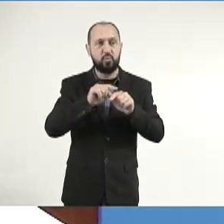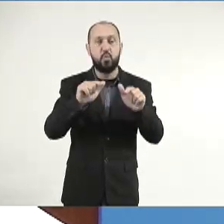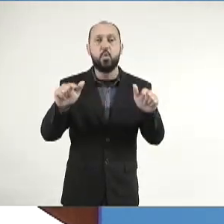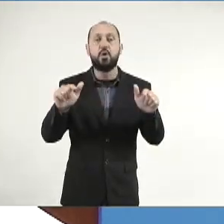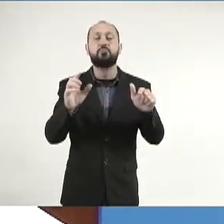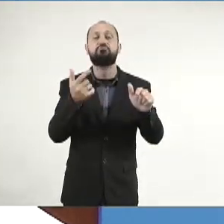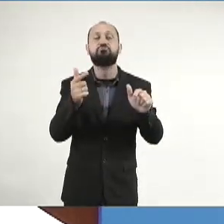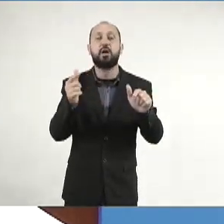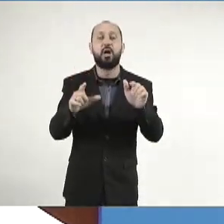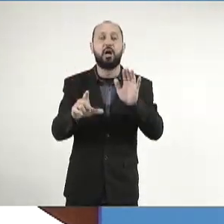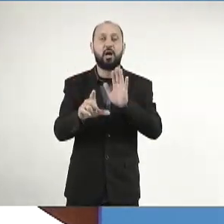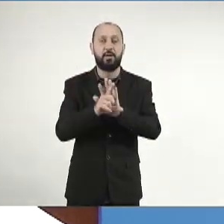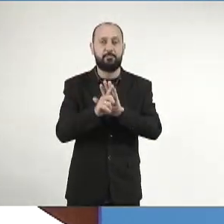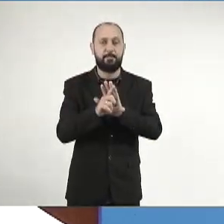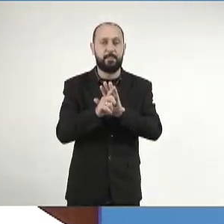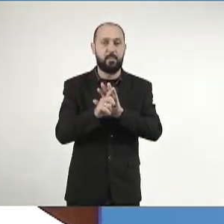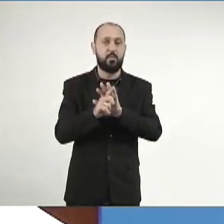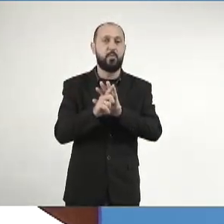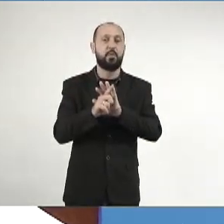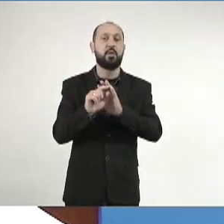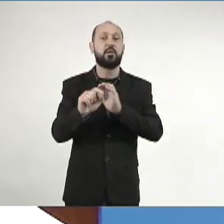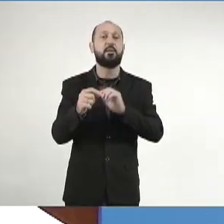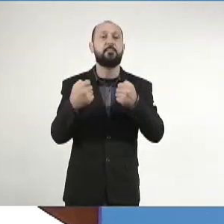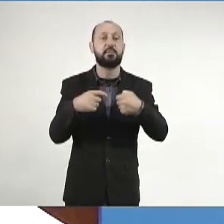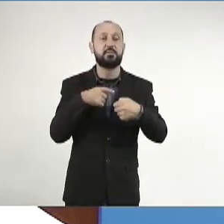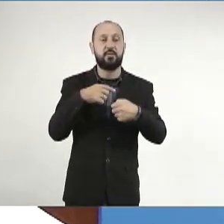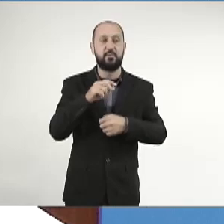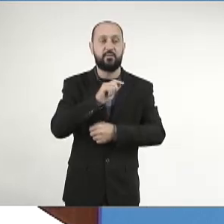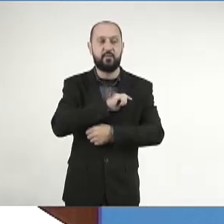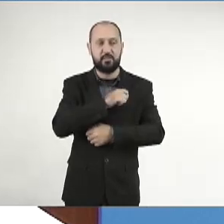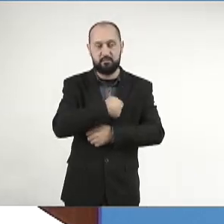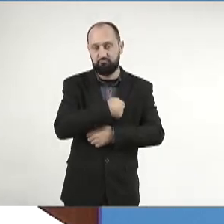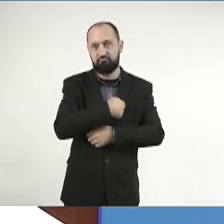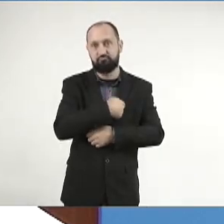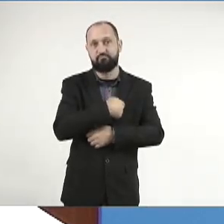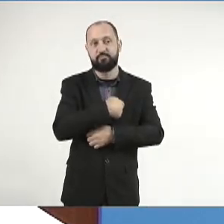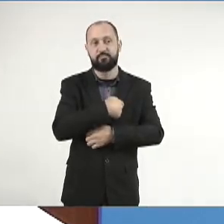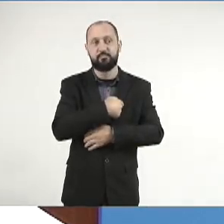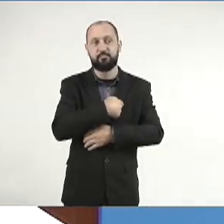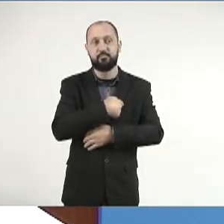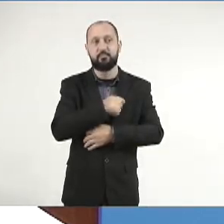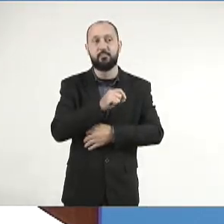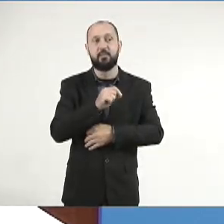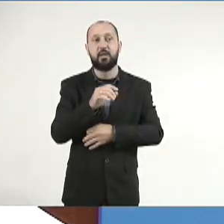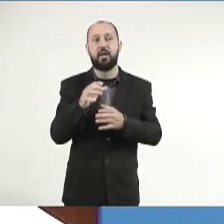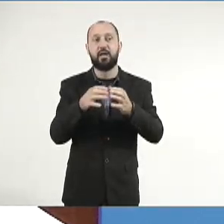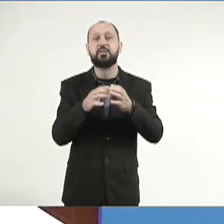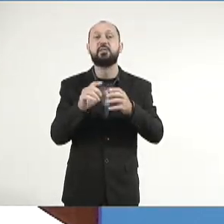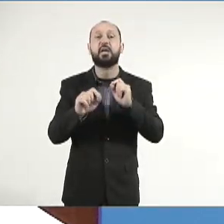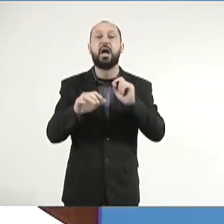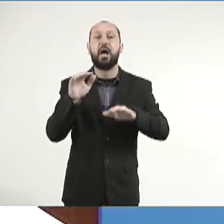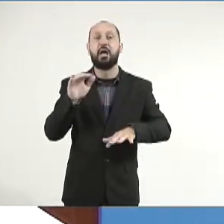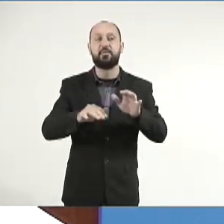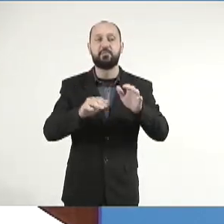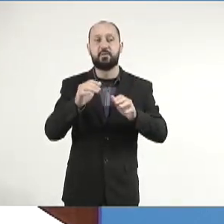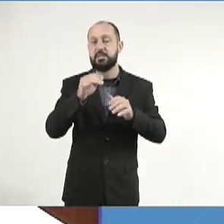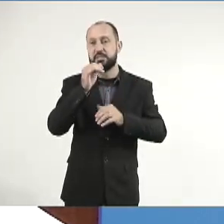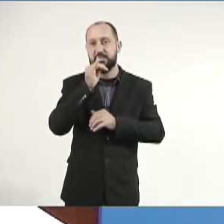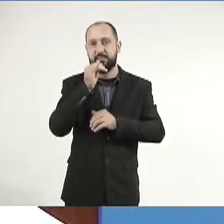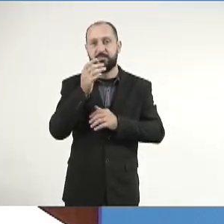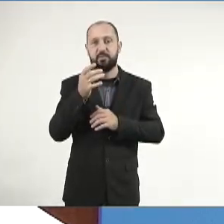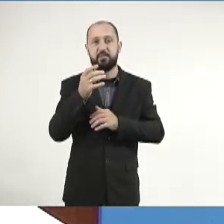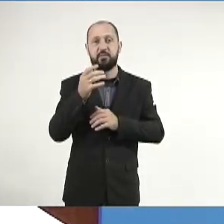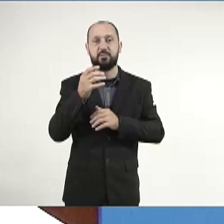questão, porque quem deveria fiscalizar, que são as agências reguladoras, no caso